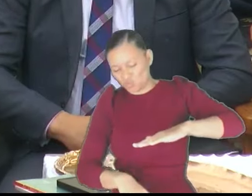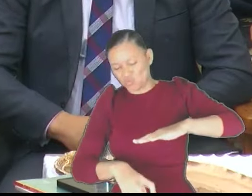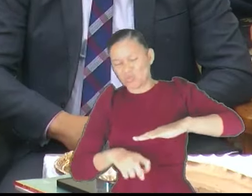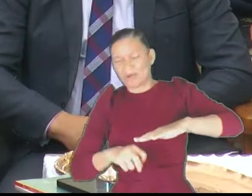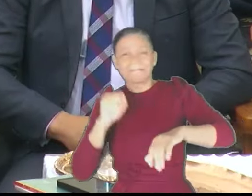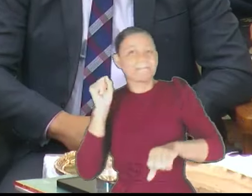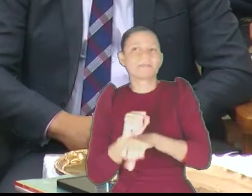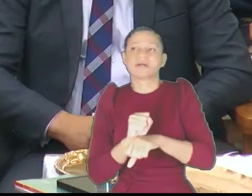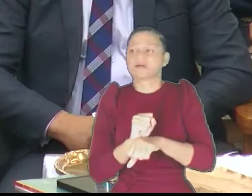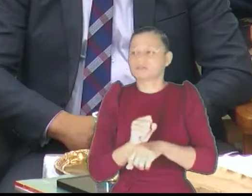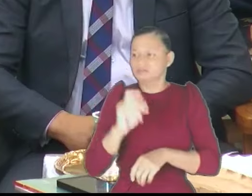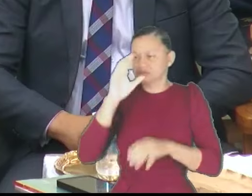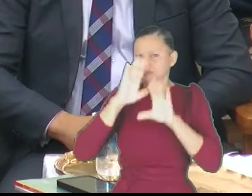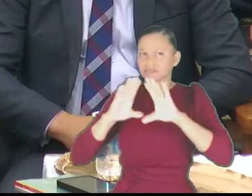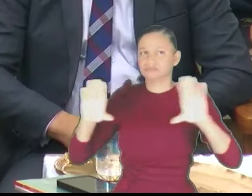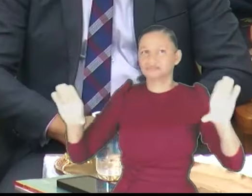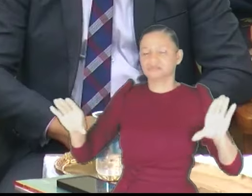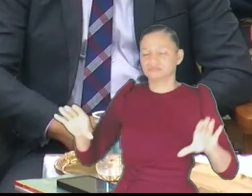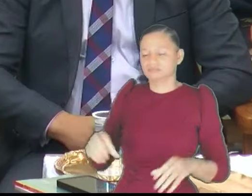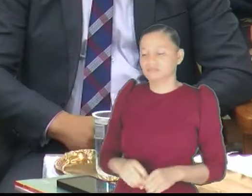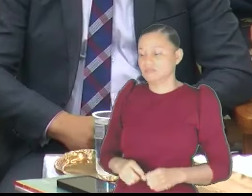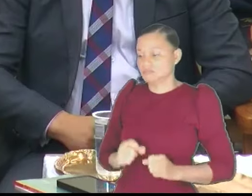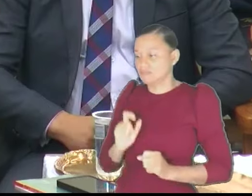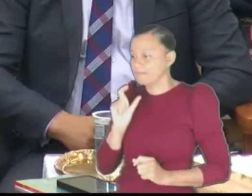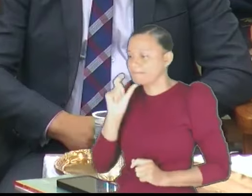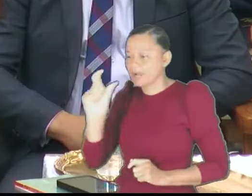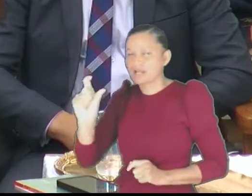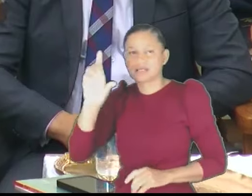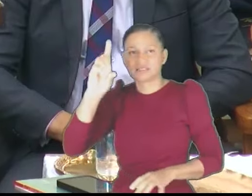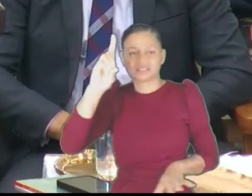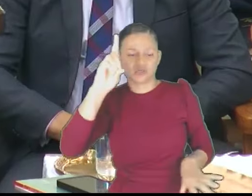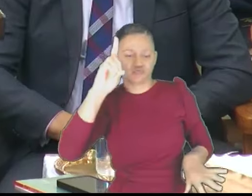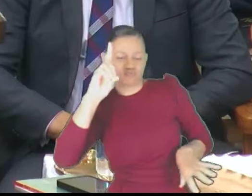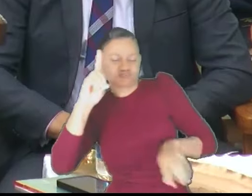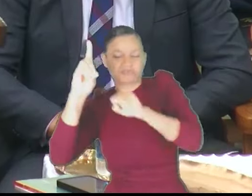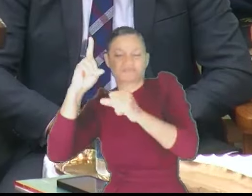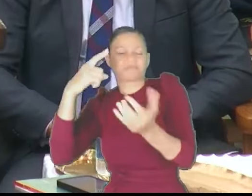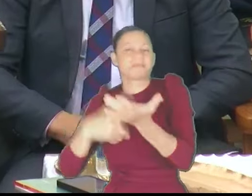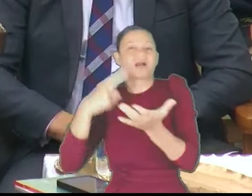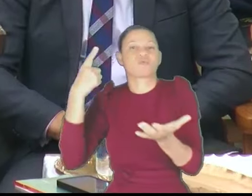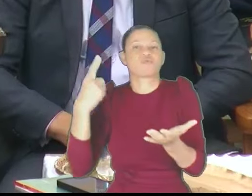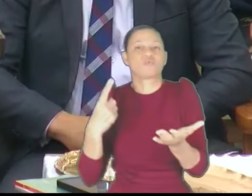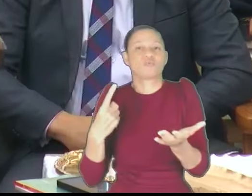dizendo, Elias soltou a palavra aqui e Jeová fechou lá.